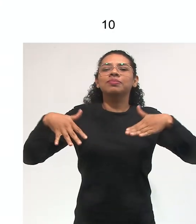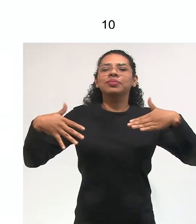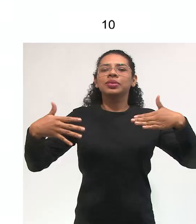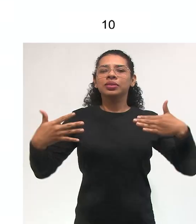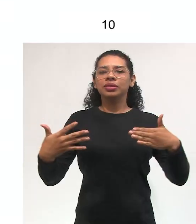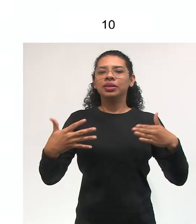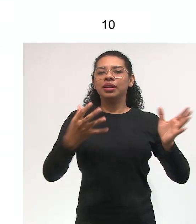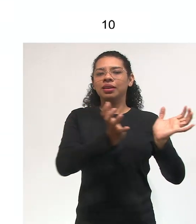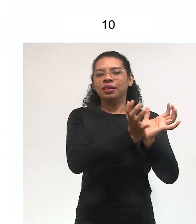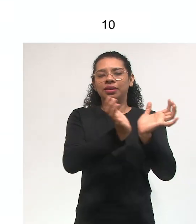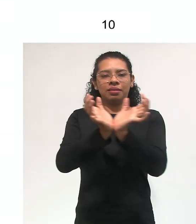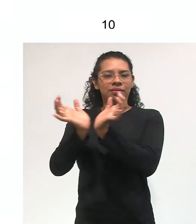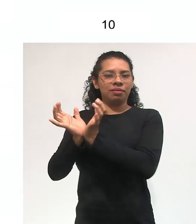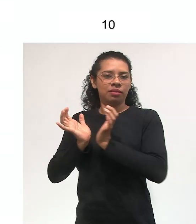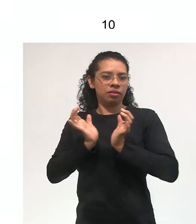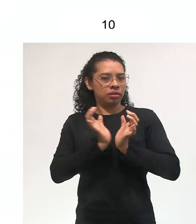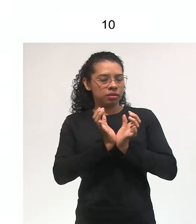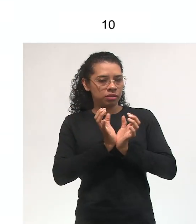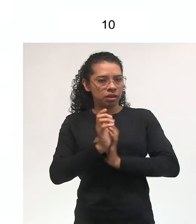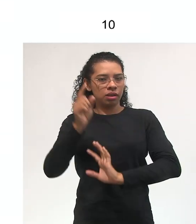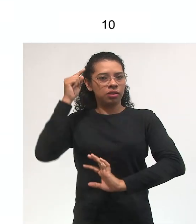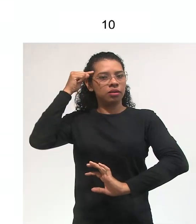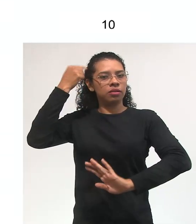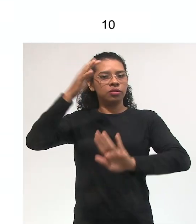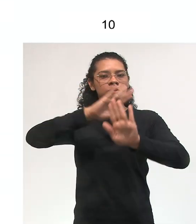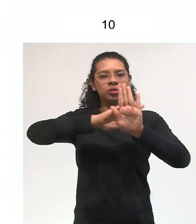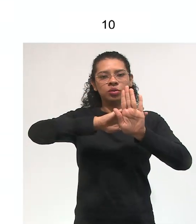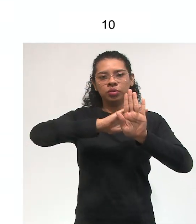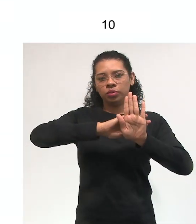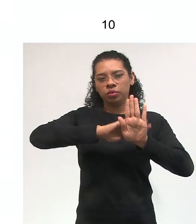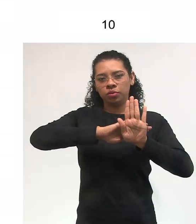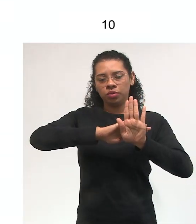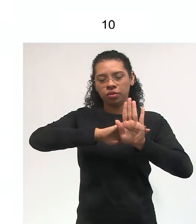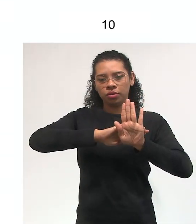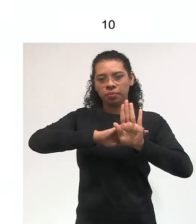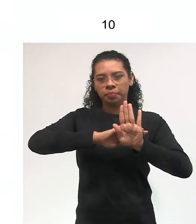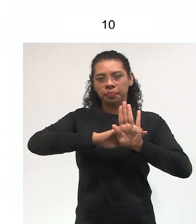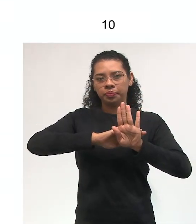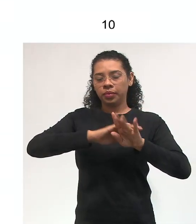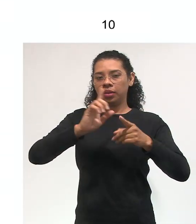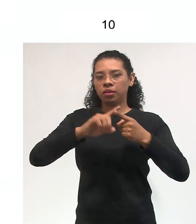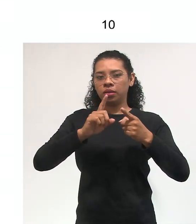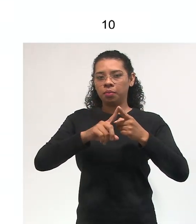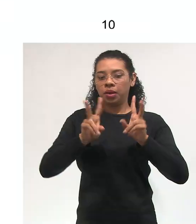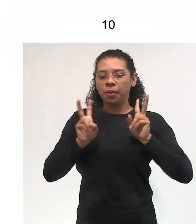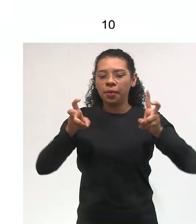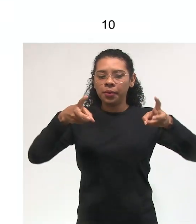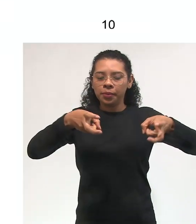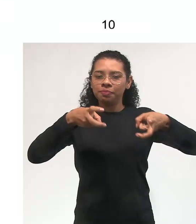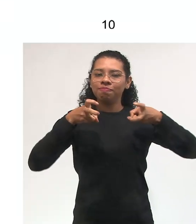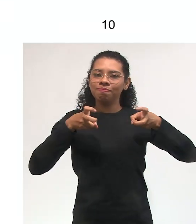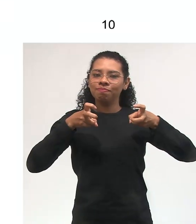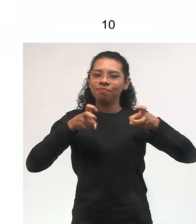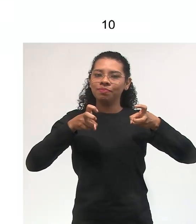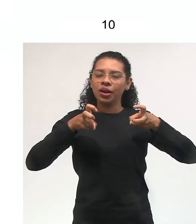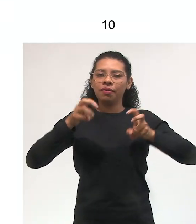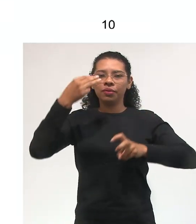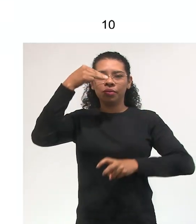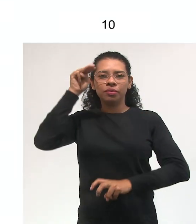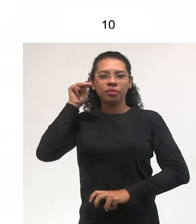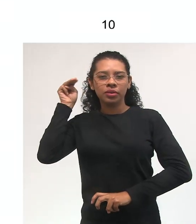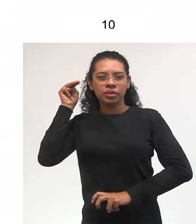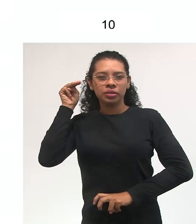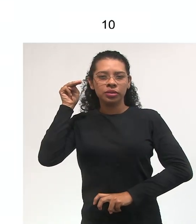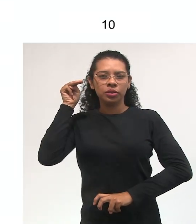perpetuação da exploração. Então, segundo a perspectiva marxista, né, a educação que